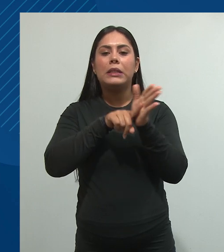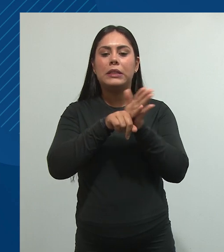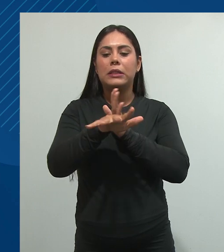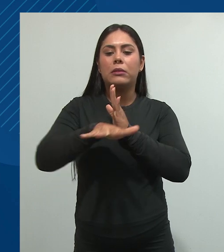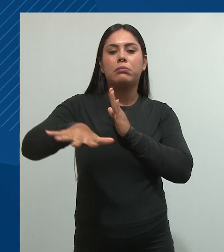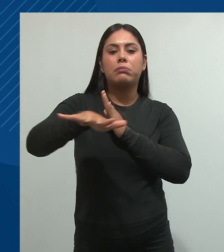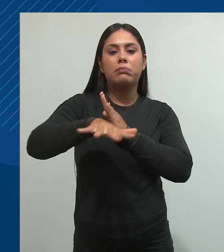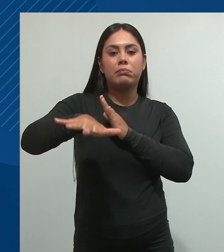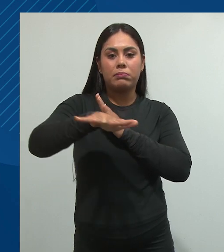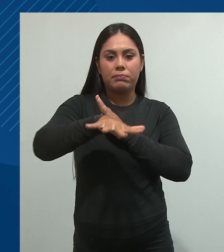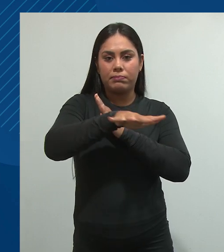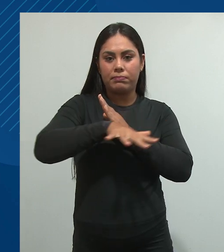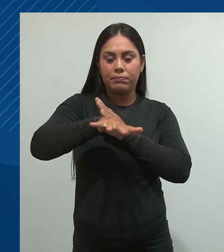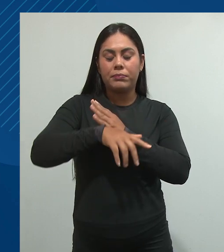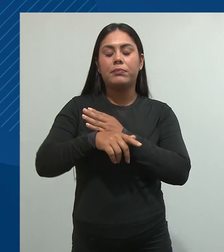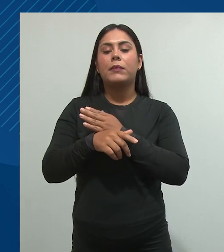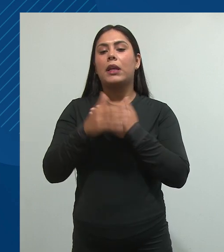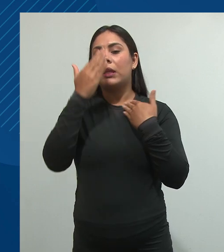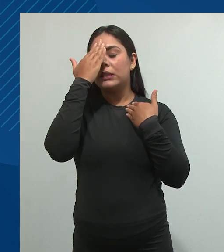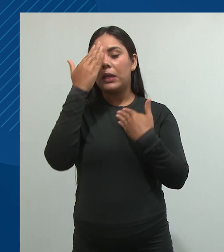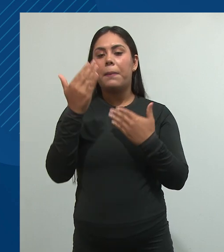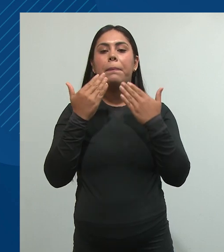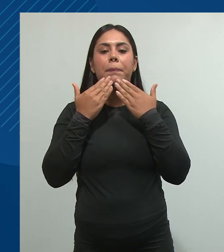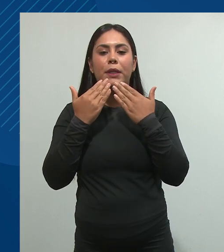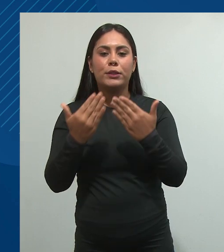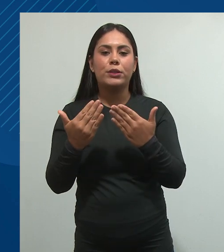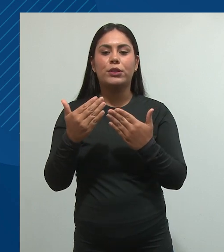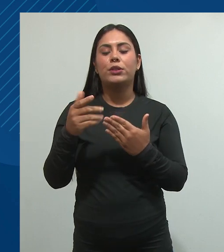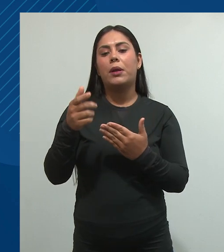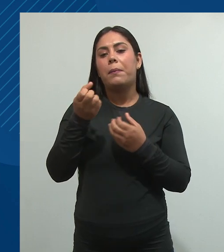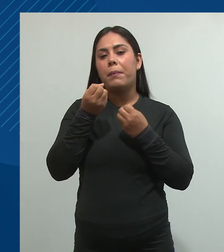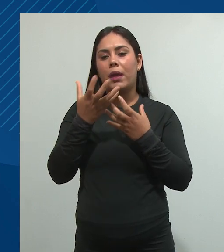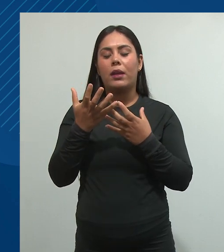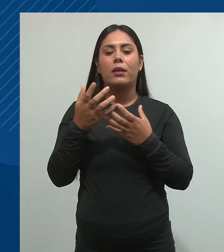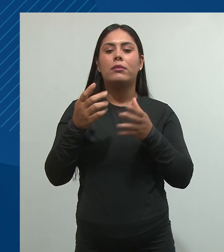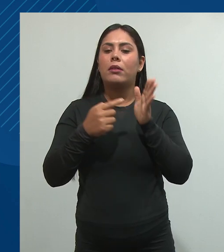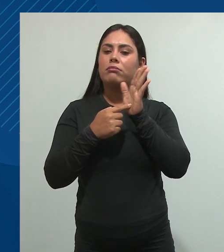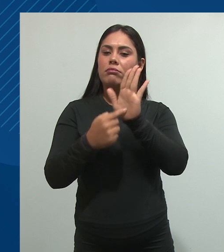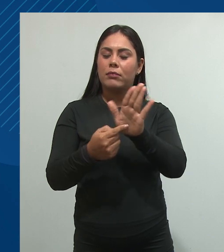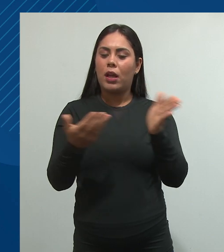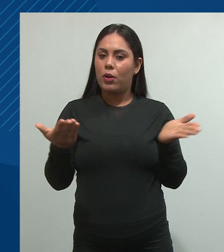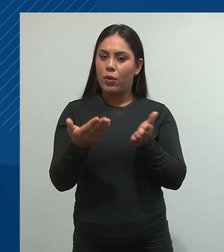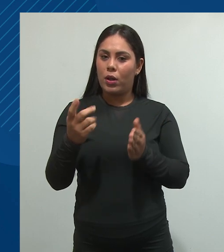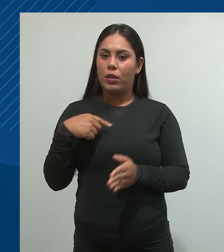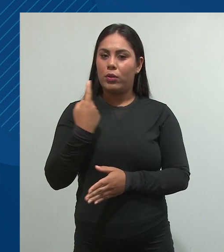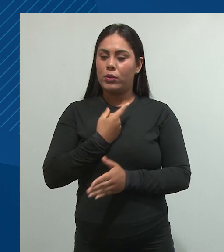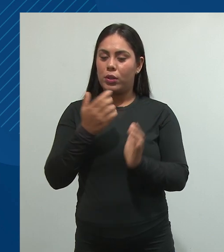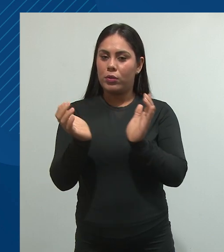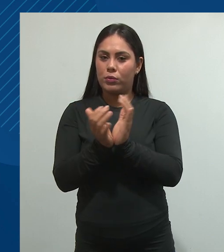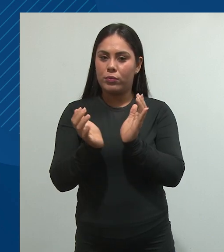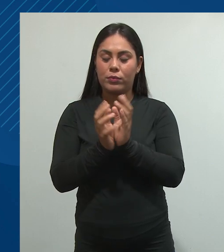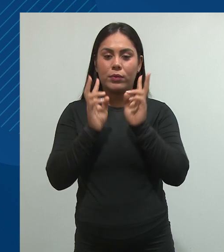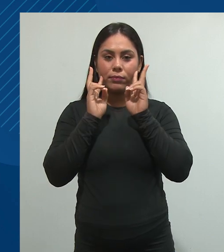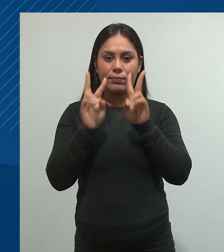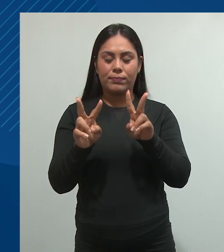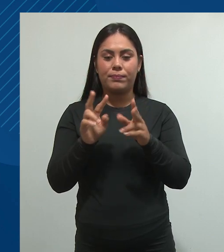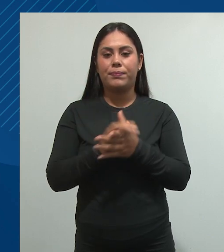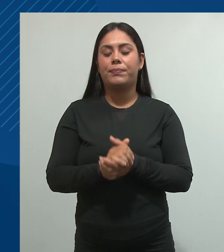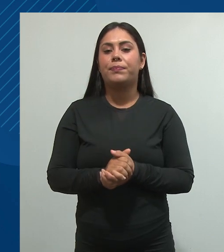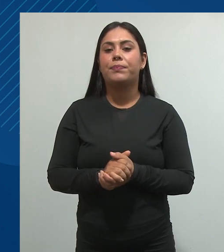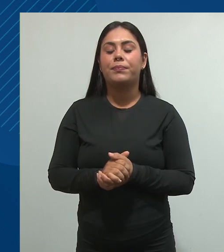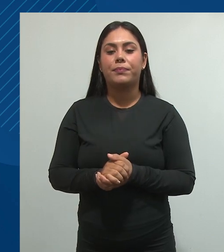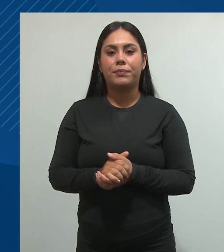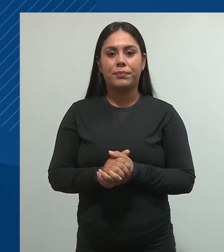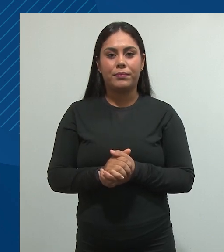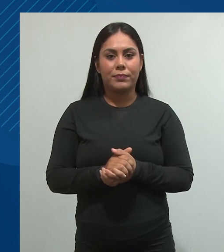sua presença e pedir, né, professor, seja muito bem-vindo e faça a sua apresentação aqui para a nossa turma que está lhe ouvindo. Escuta isso